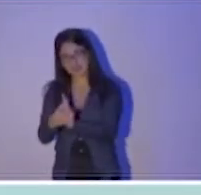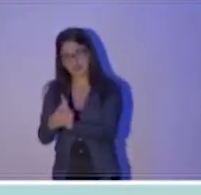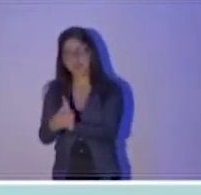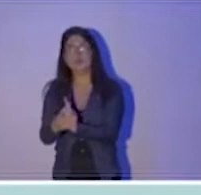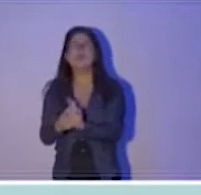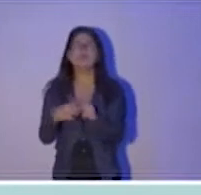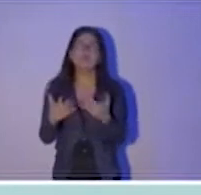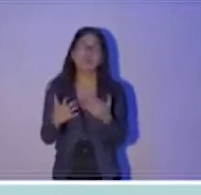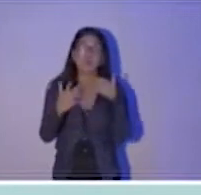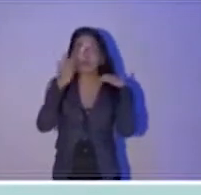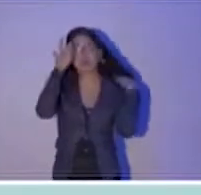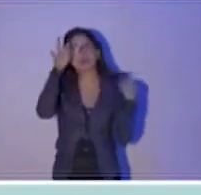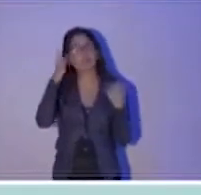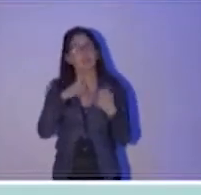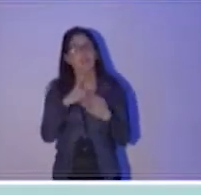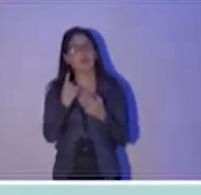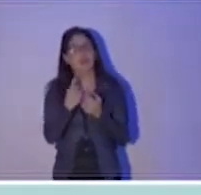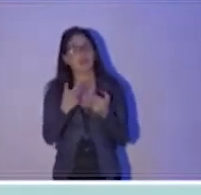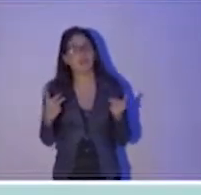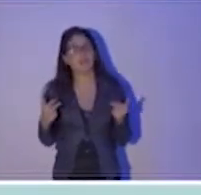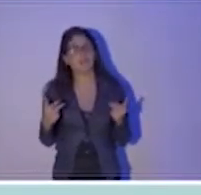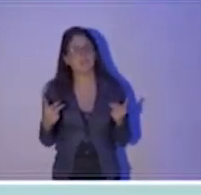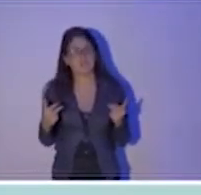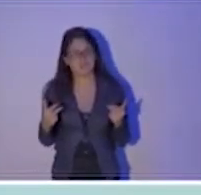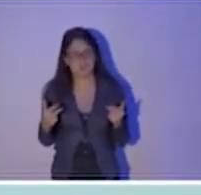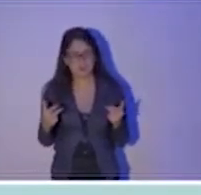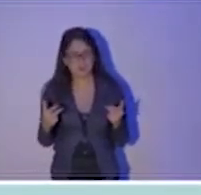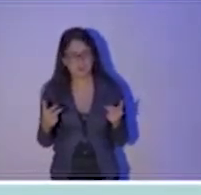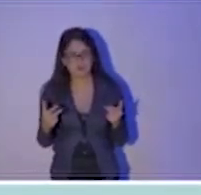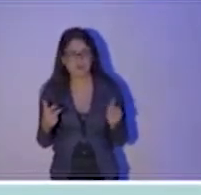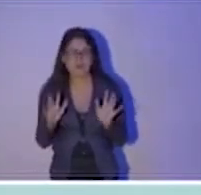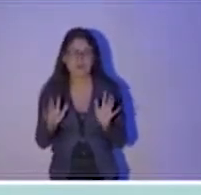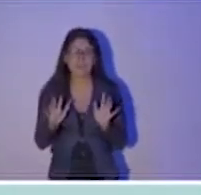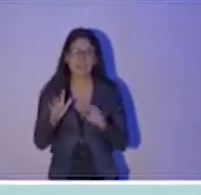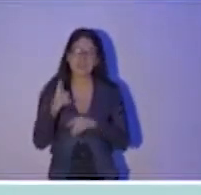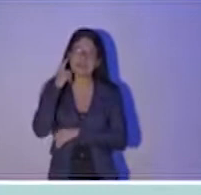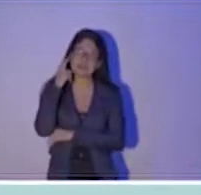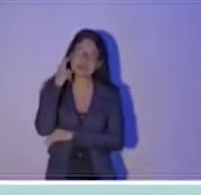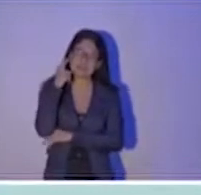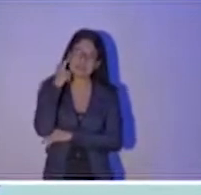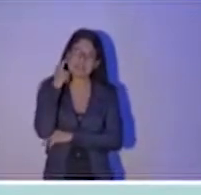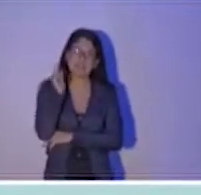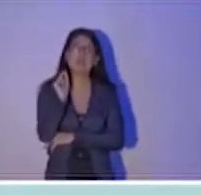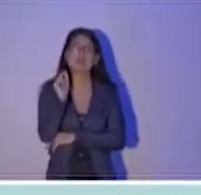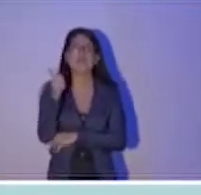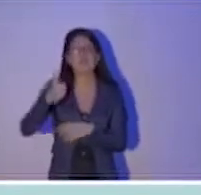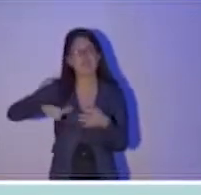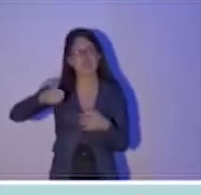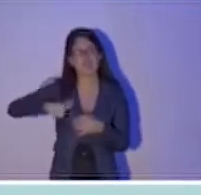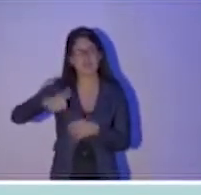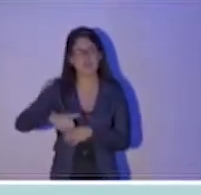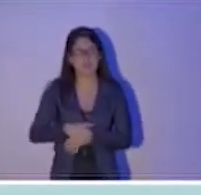uma coisa que ultimamente tem me pegado muito, assim, que é a questão da avaliação. Eu acho que